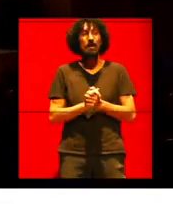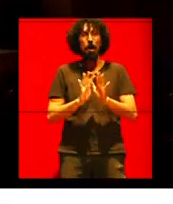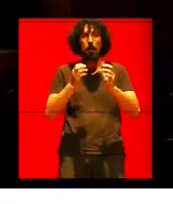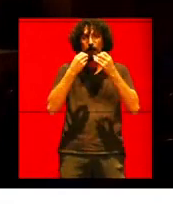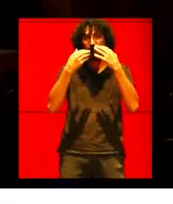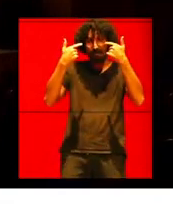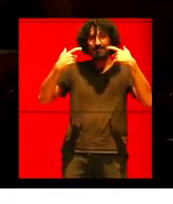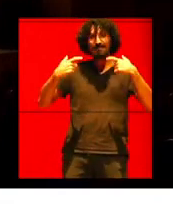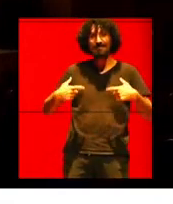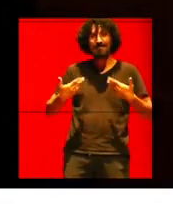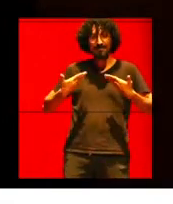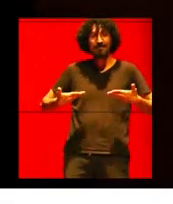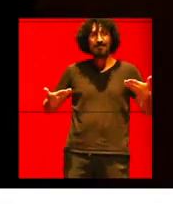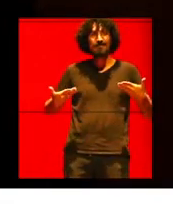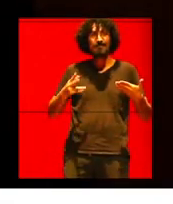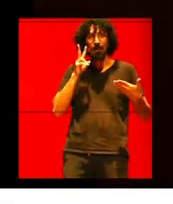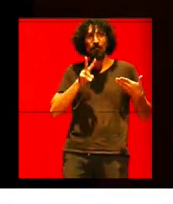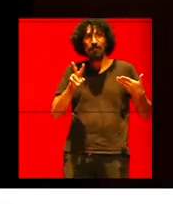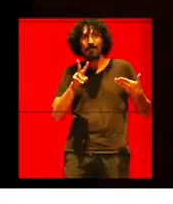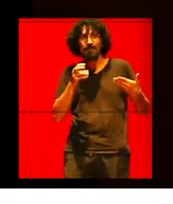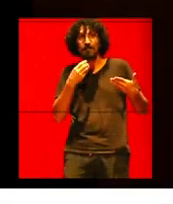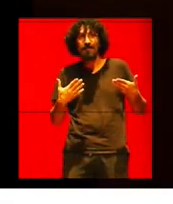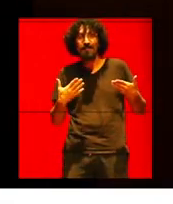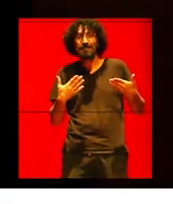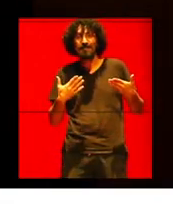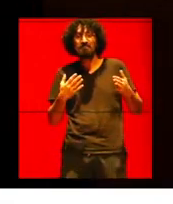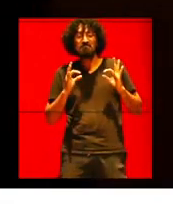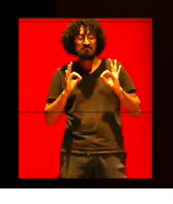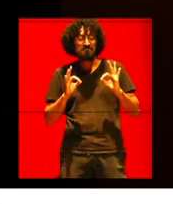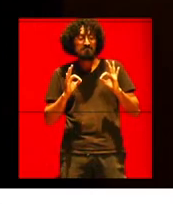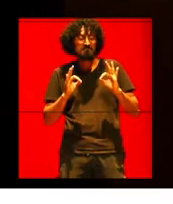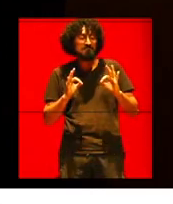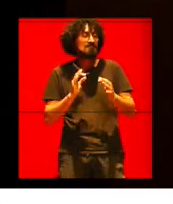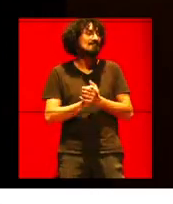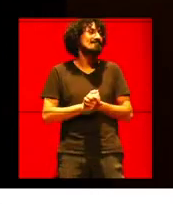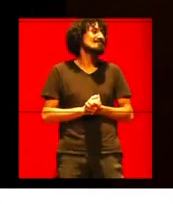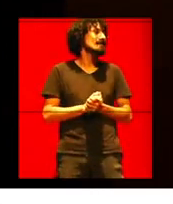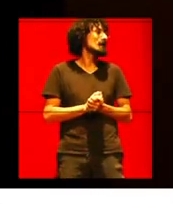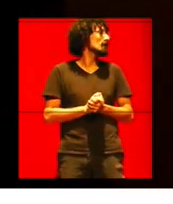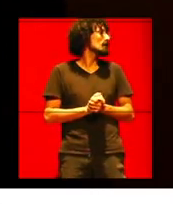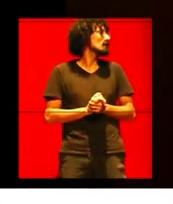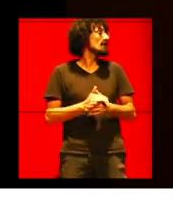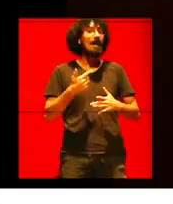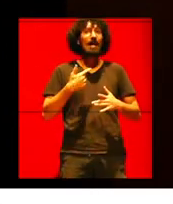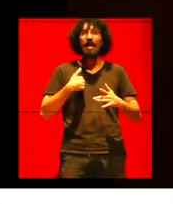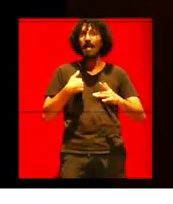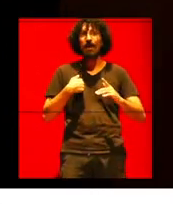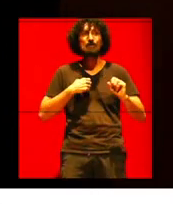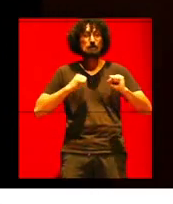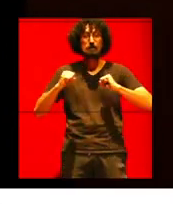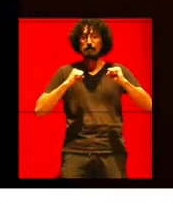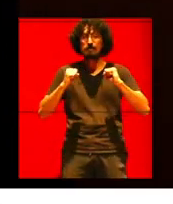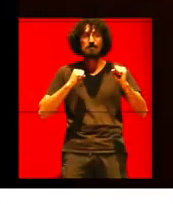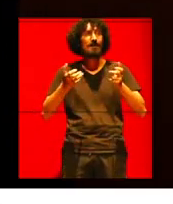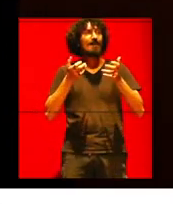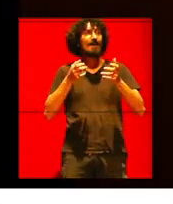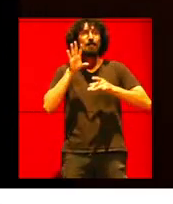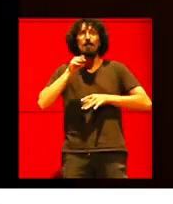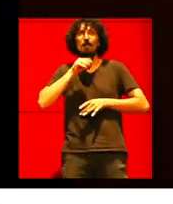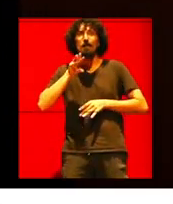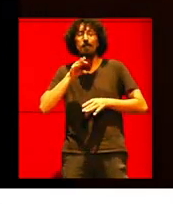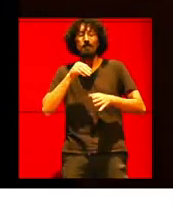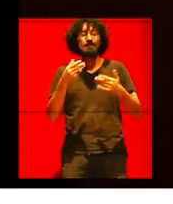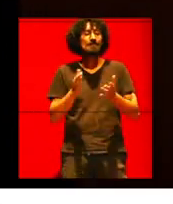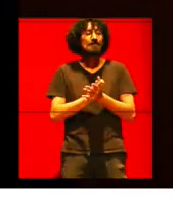Tô bem, pô, pra galera ver lá fora e tal. Só aqui, Adriano, não pode caminhar não, é? Eu tô hiperativo. Vamos lá,